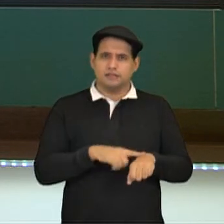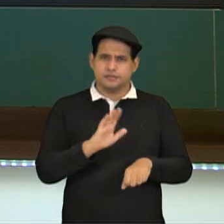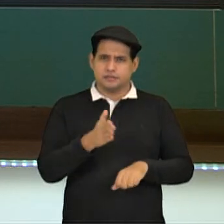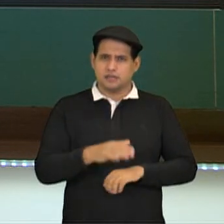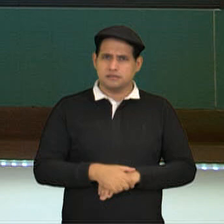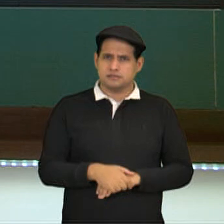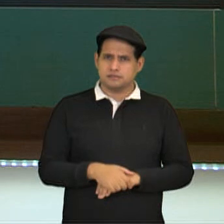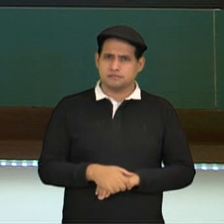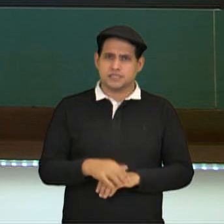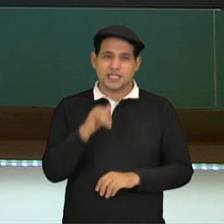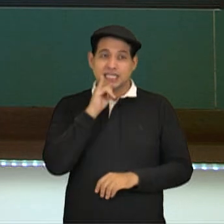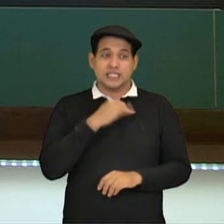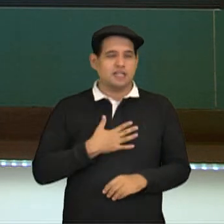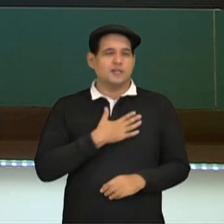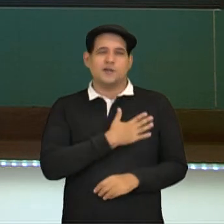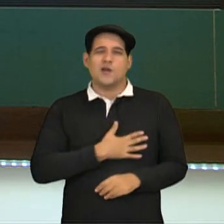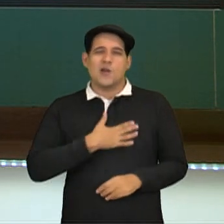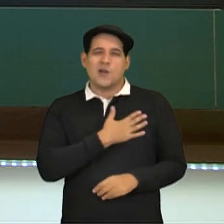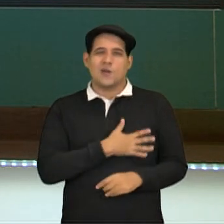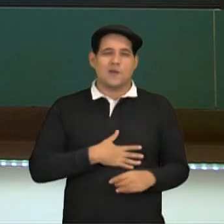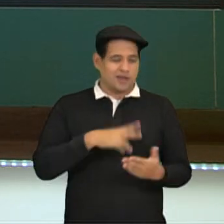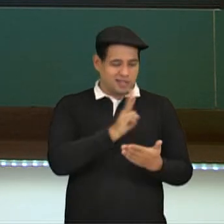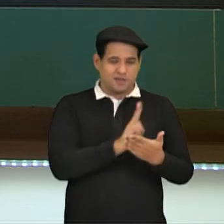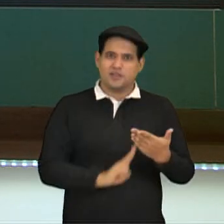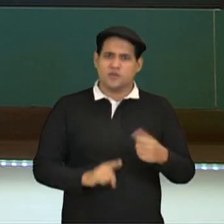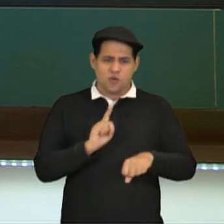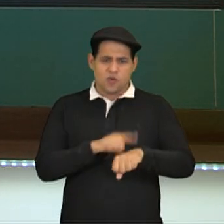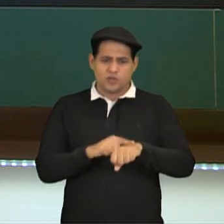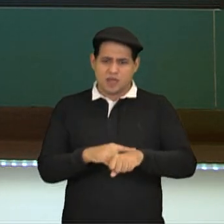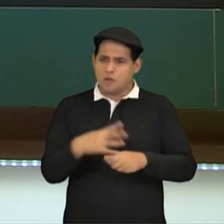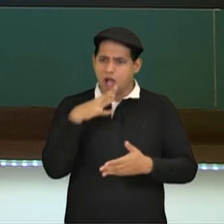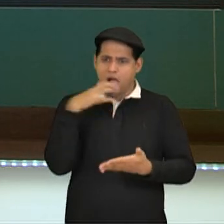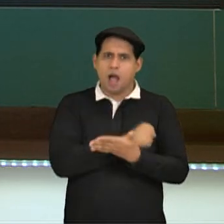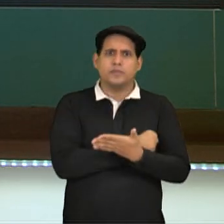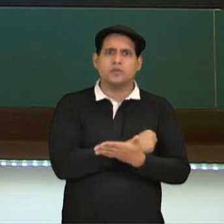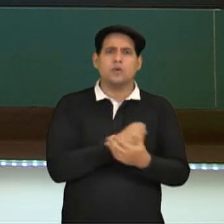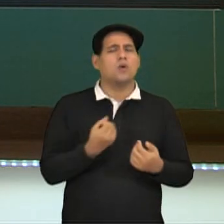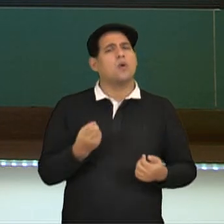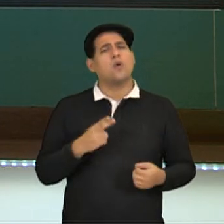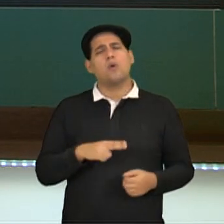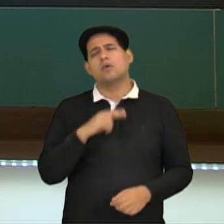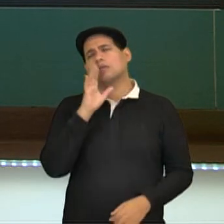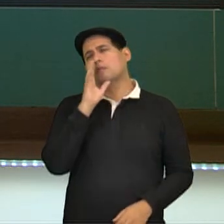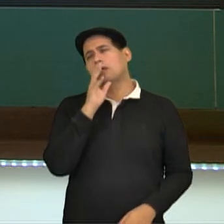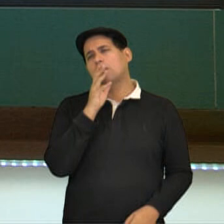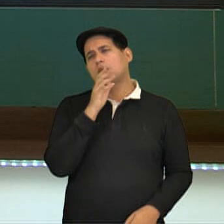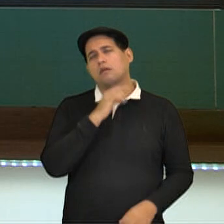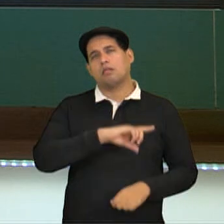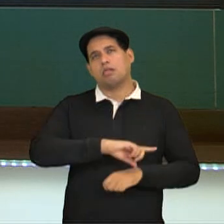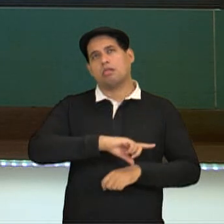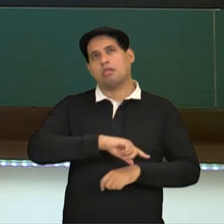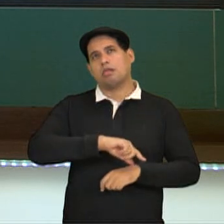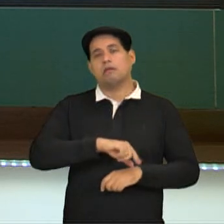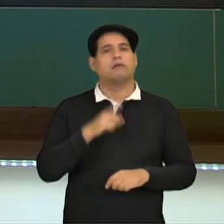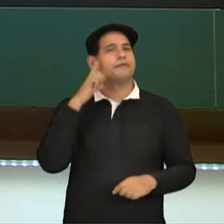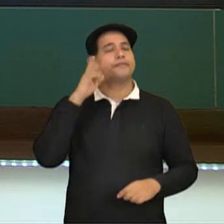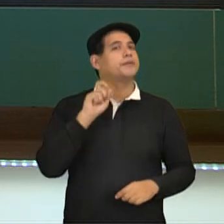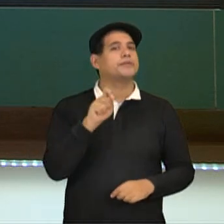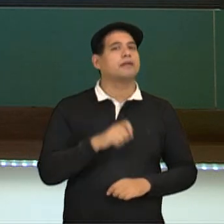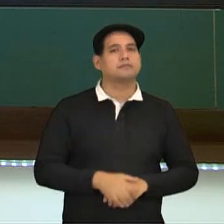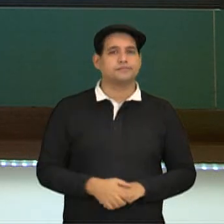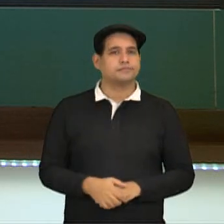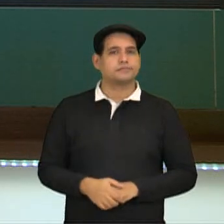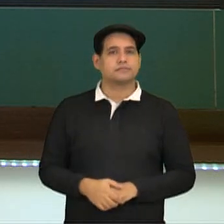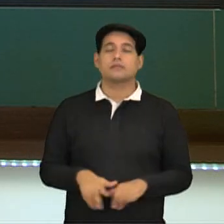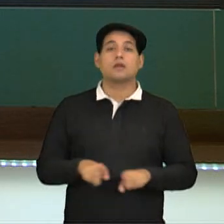né? Quando a gente gosta de uma leitura, será que o tempo passa rápido ou será que demora para passar? O que acontece? E